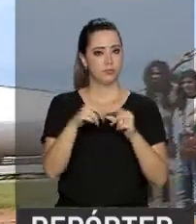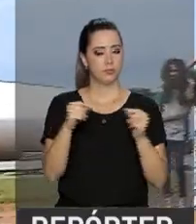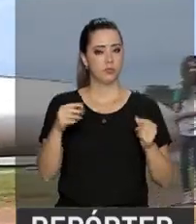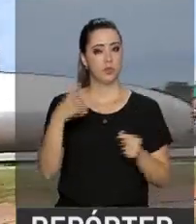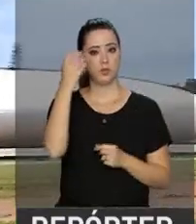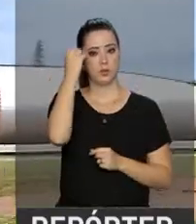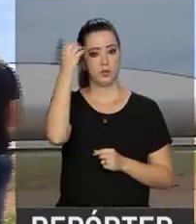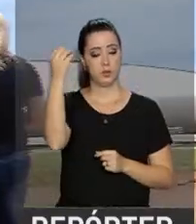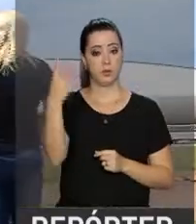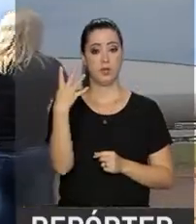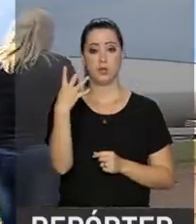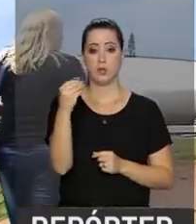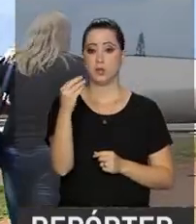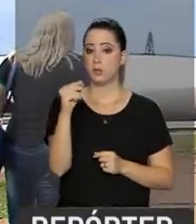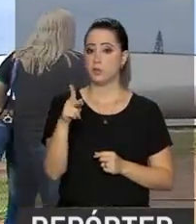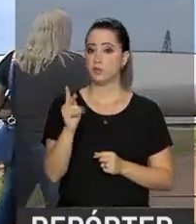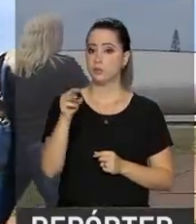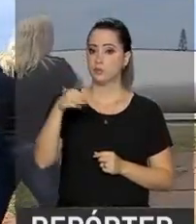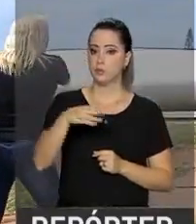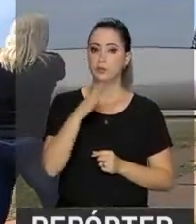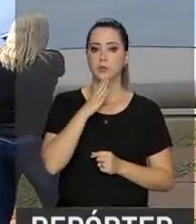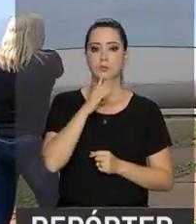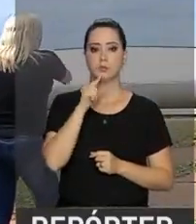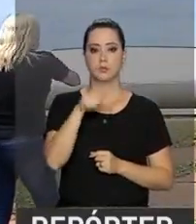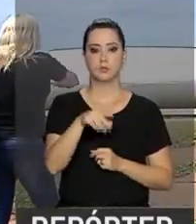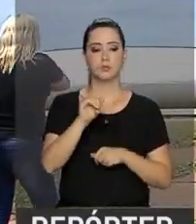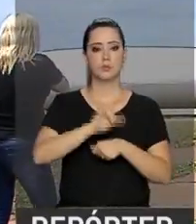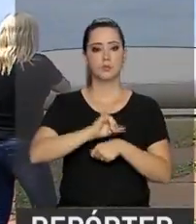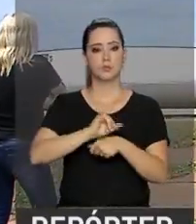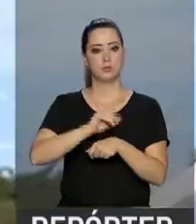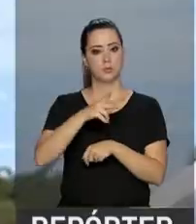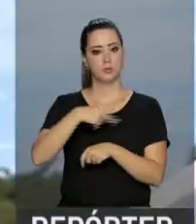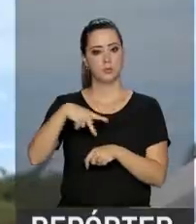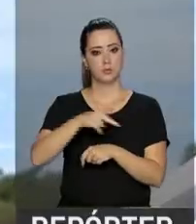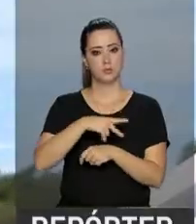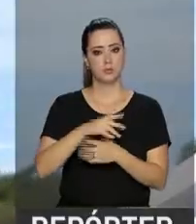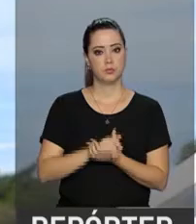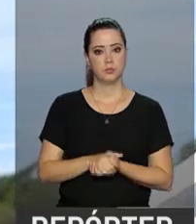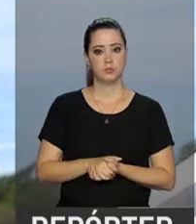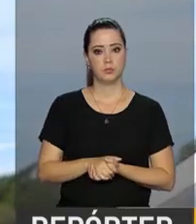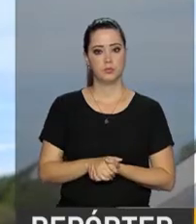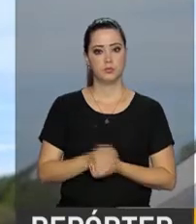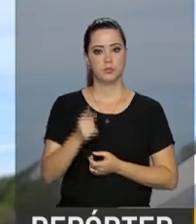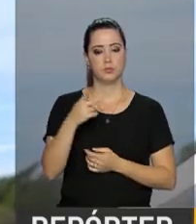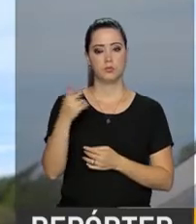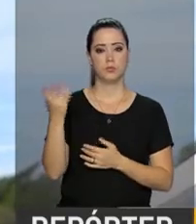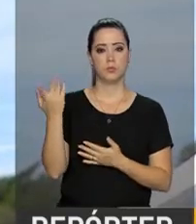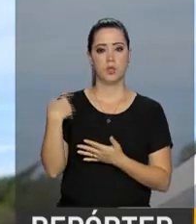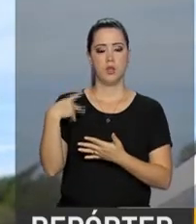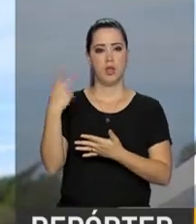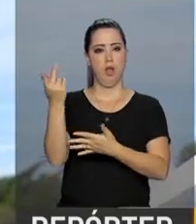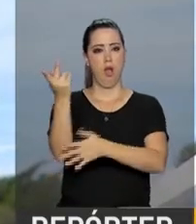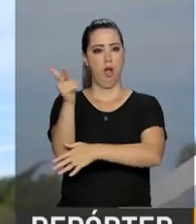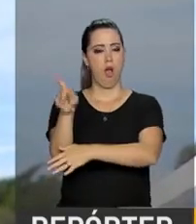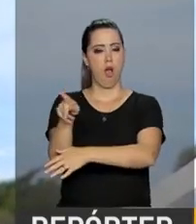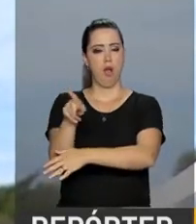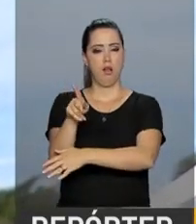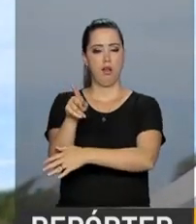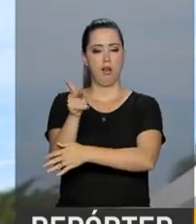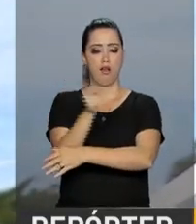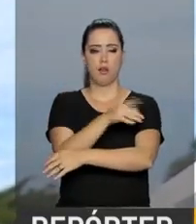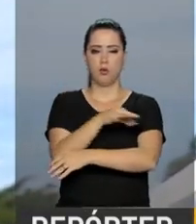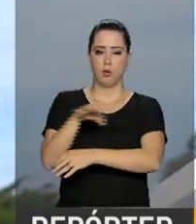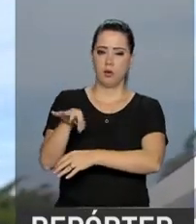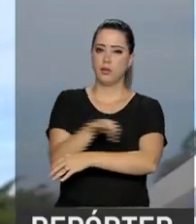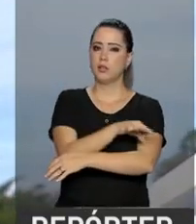de 400 quilômetros para conhecer a capital do país. A arquitetura do Oscar Niemeyer é bom eles conhecer, maravilhosa, né? Então,